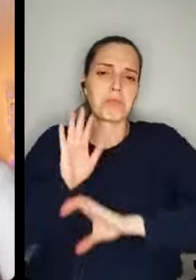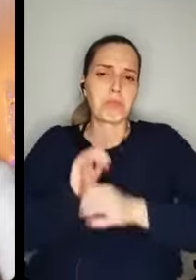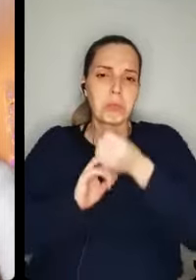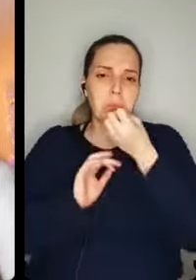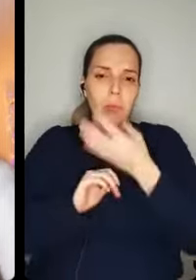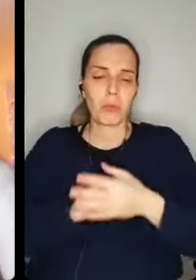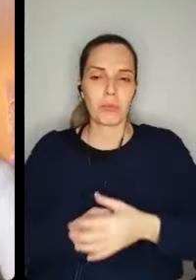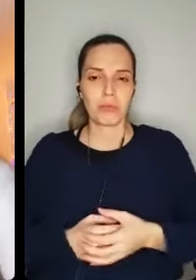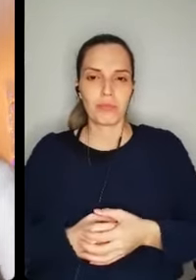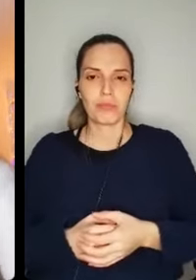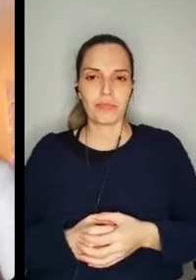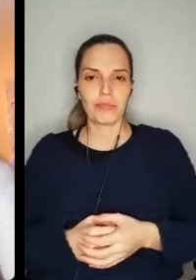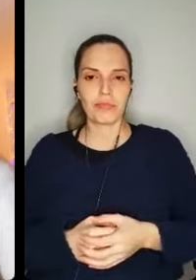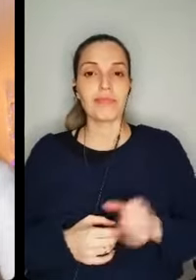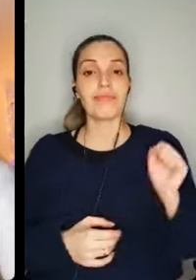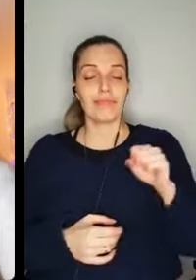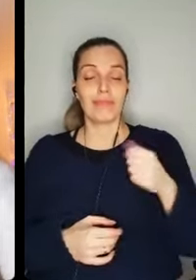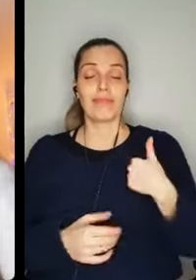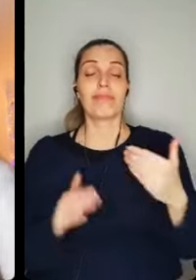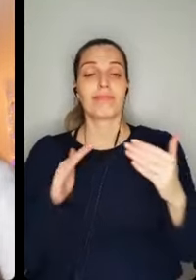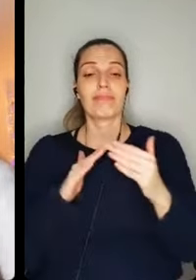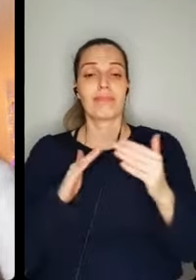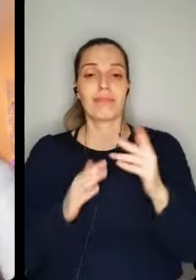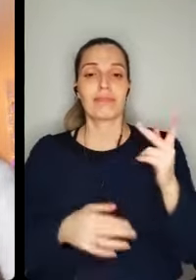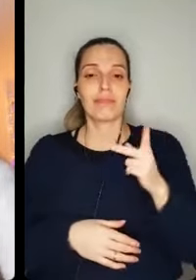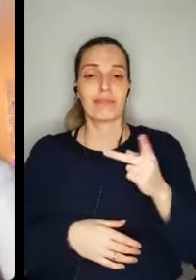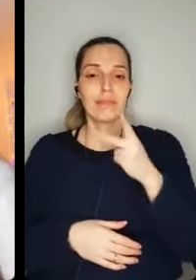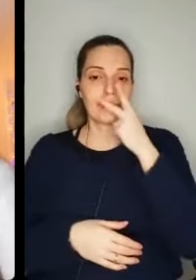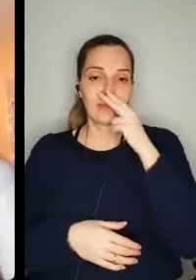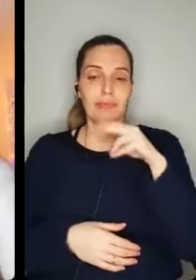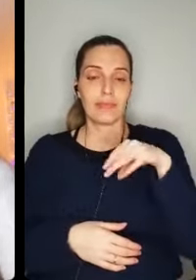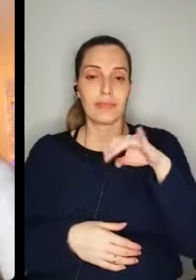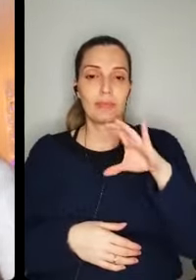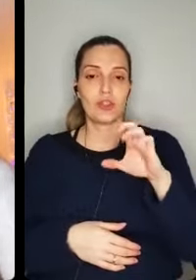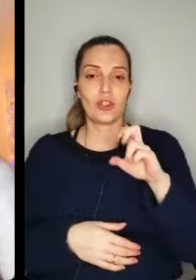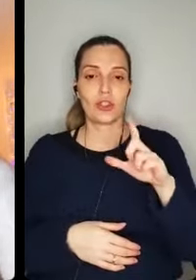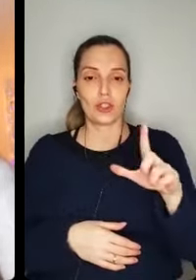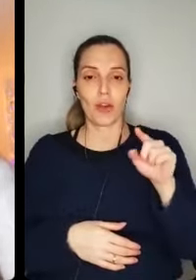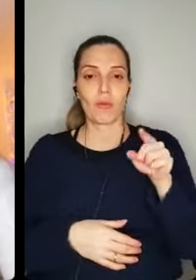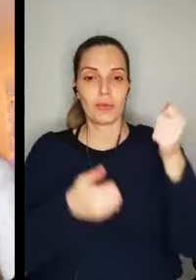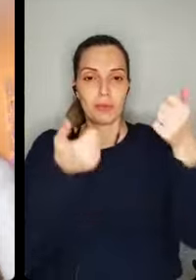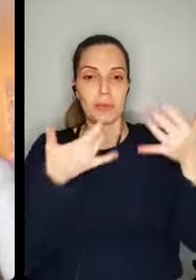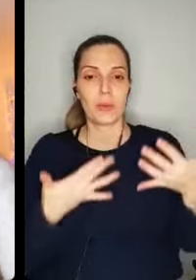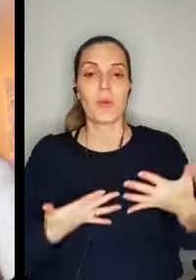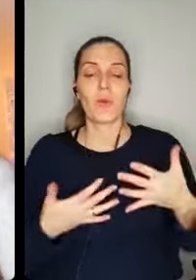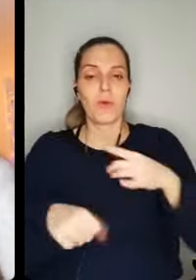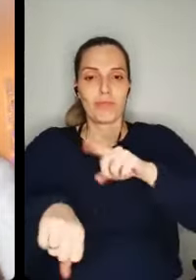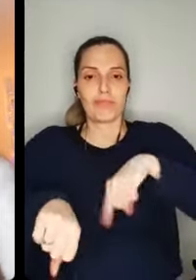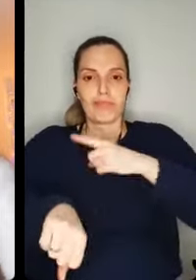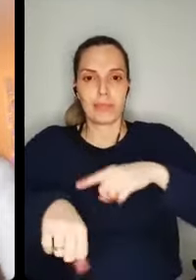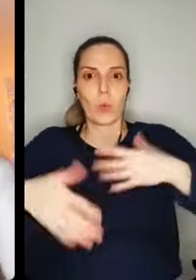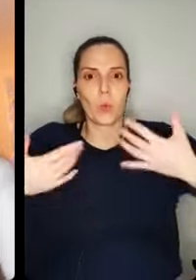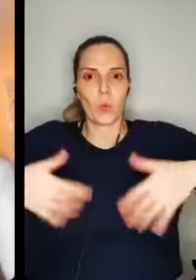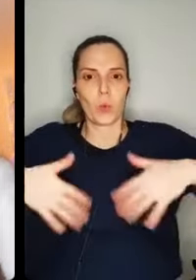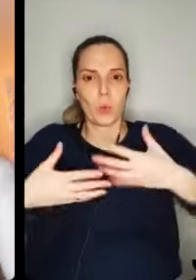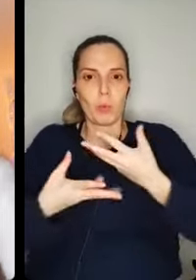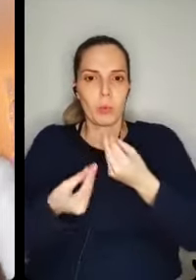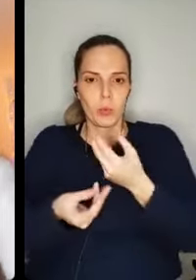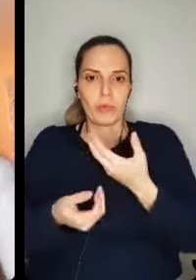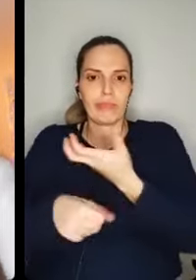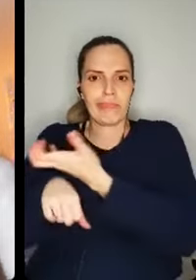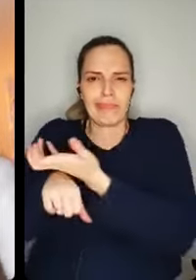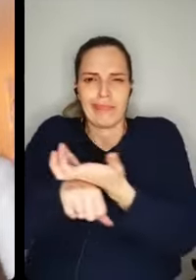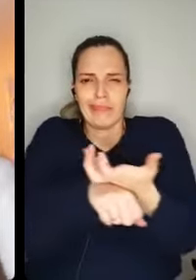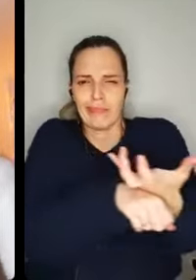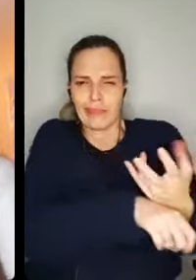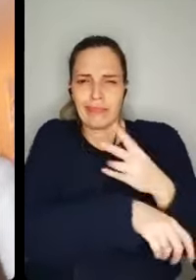Exatamente, eu concordo, assim, bastante com vocês. Acho que, como o Michel trouxe, isso acaba se tornando meio que essa carga horária bem elevada, assim, com bastante disciplinas. É um pouco, assim, uma